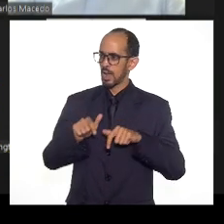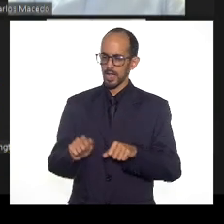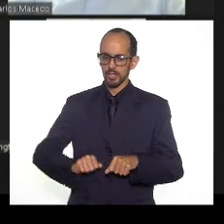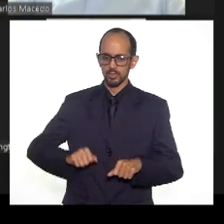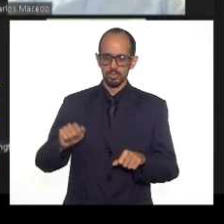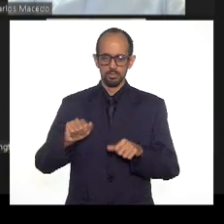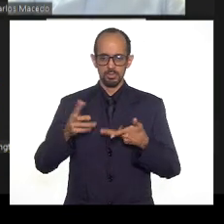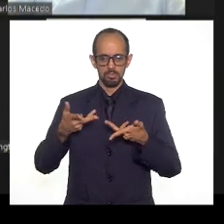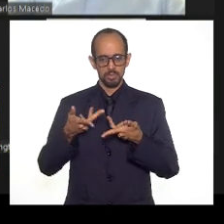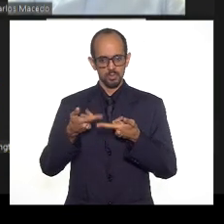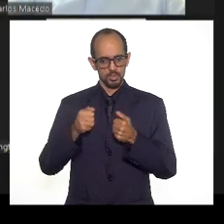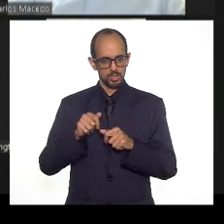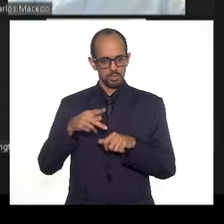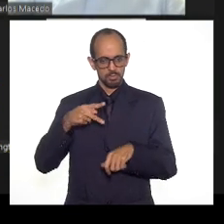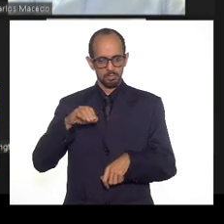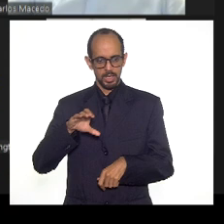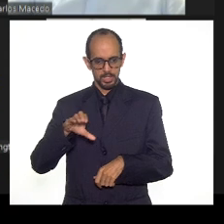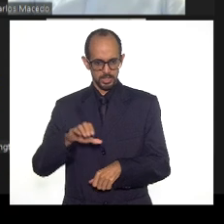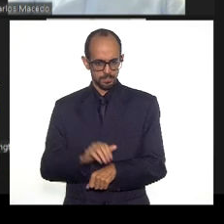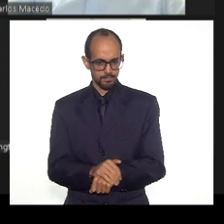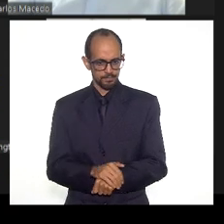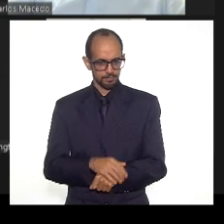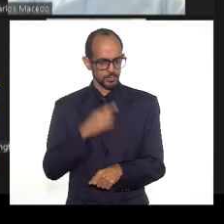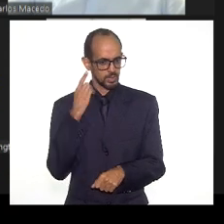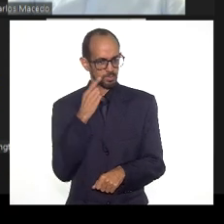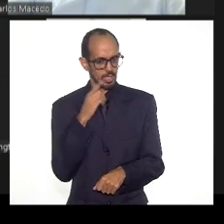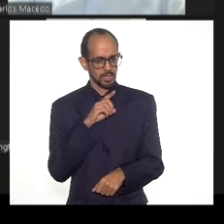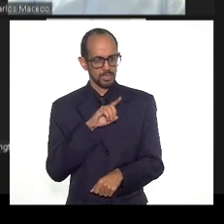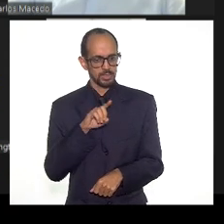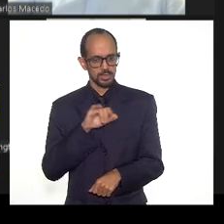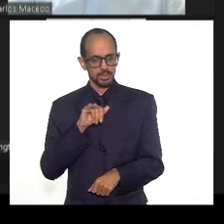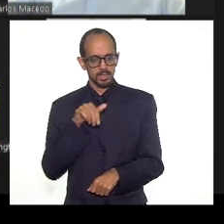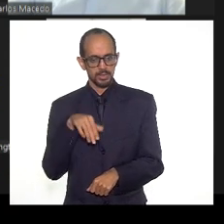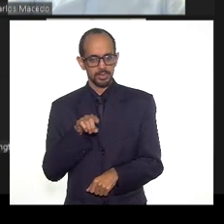hein? Obrigado. Deputada Zeidan.